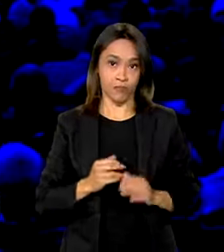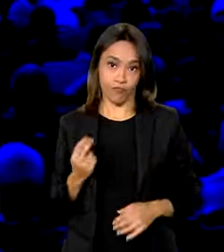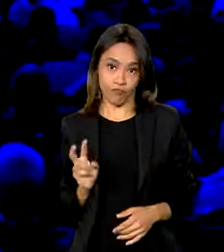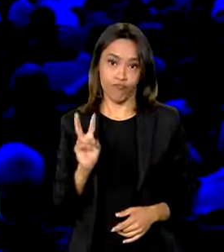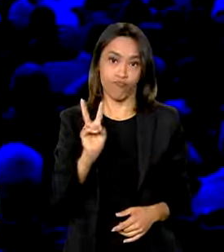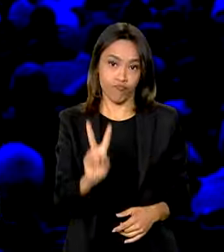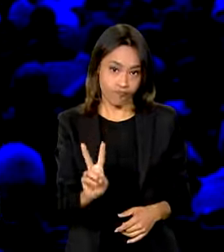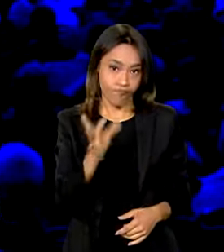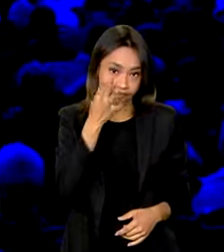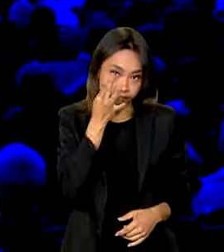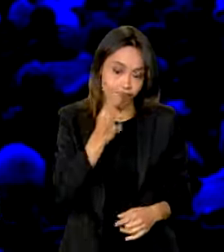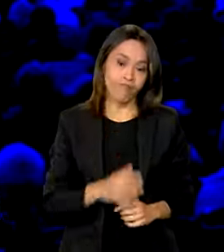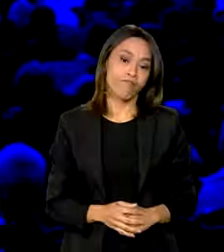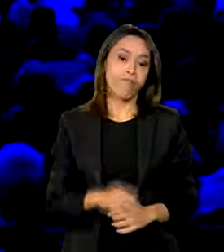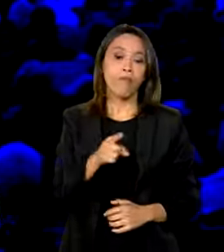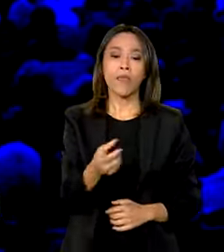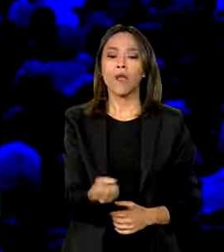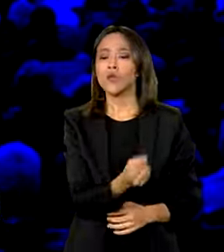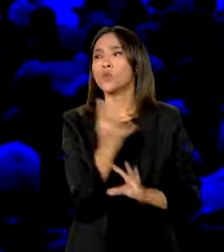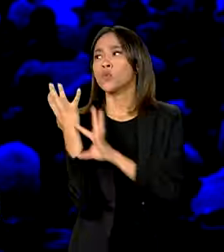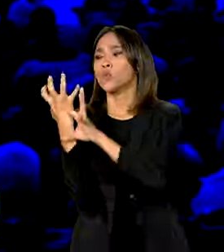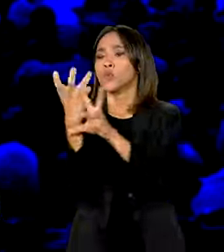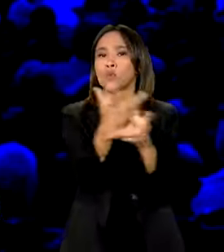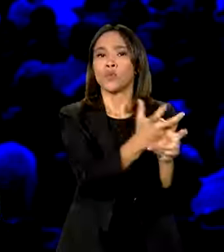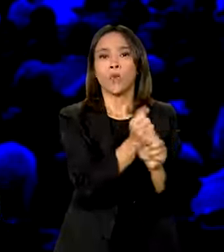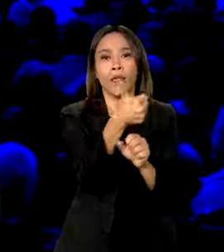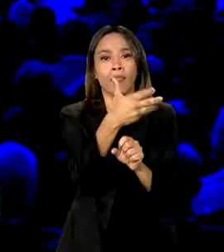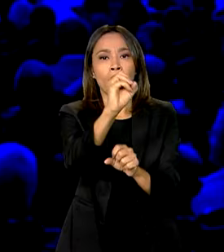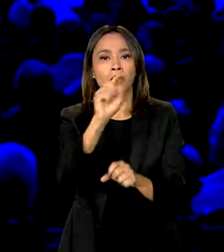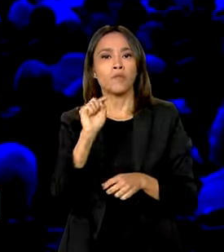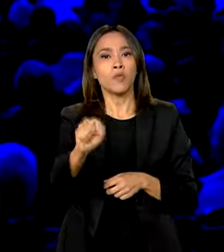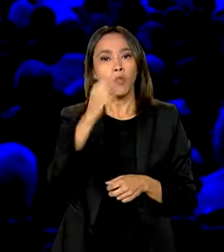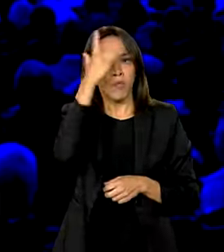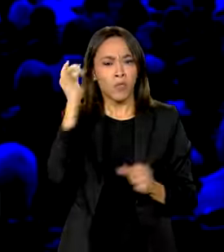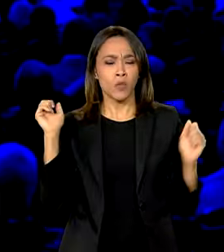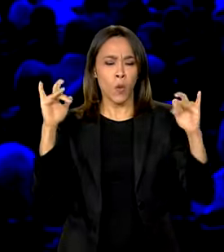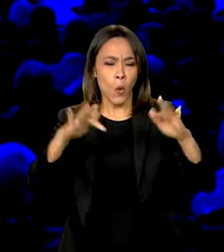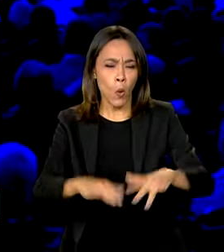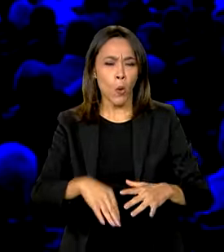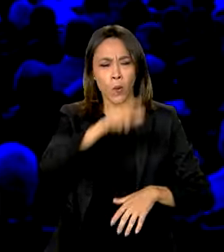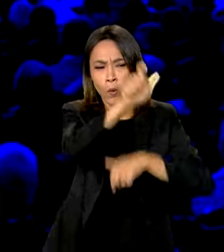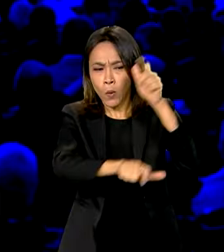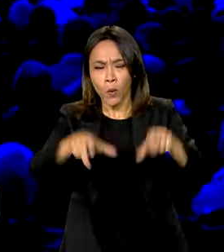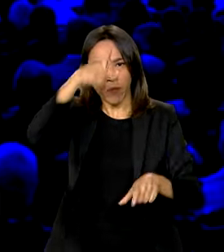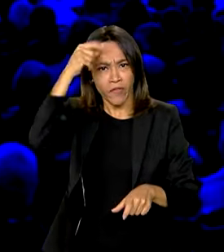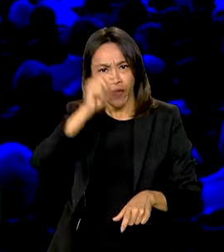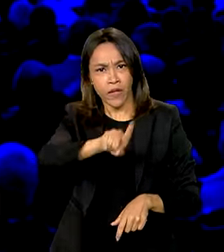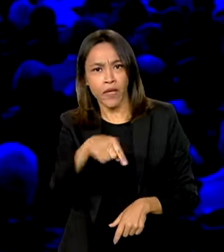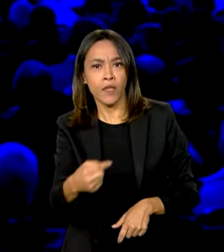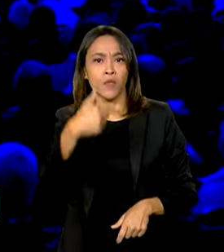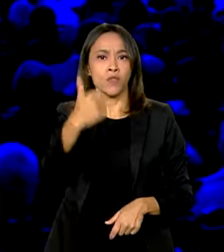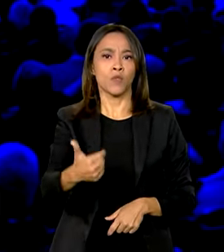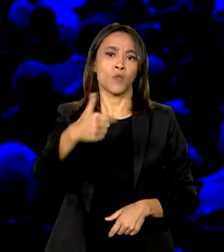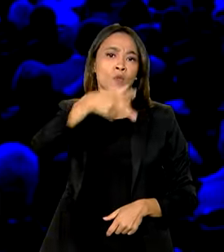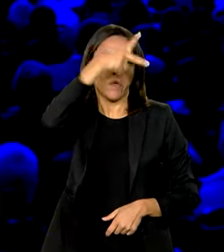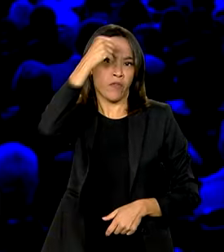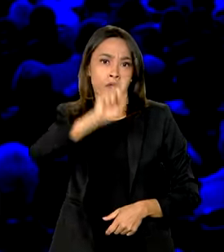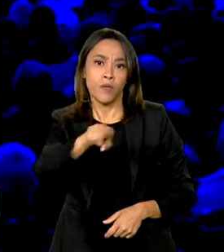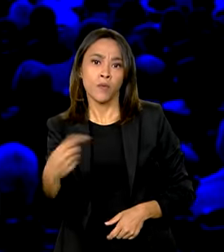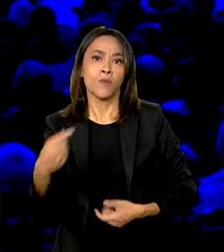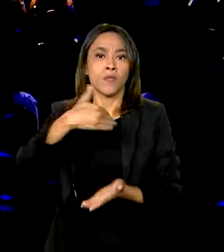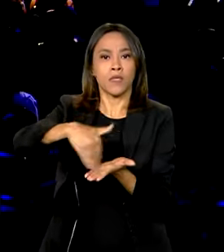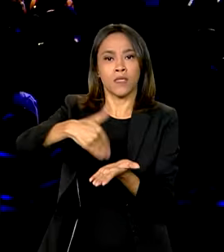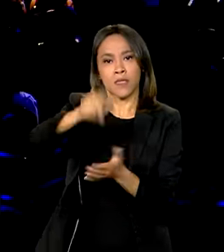O evento reúne cerca de 10 mil pessoas, entre prefeitos, vice-prefeitos, secretários municipais e